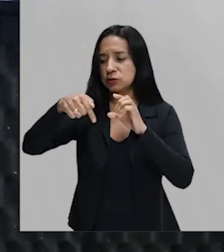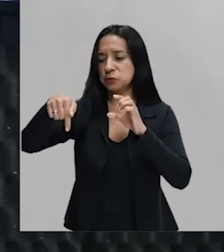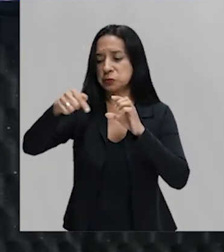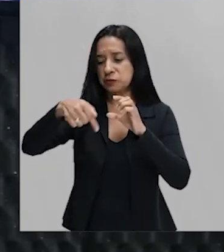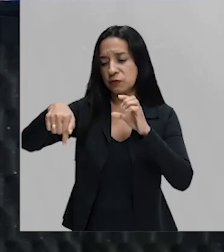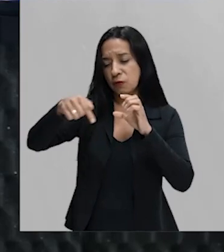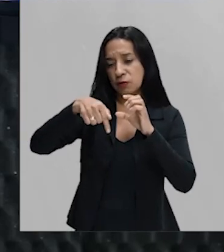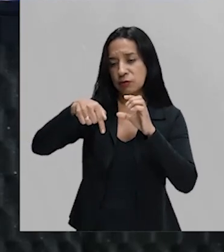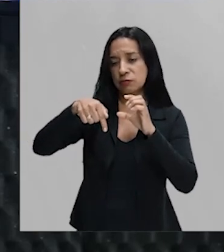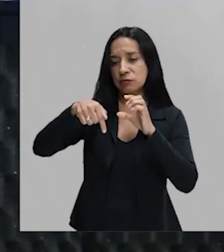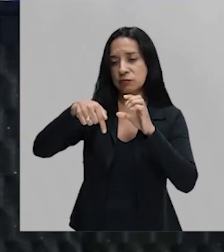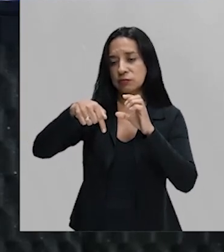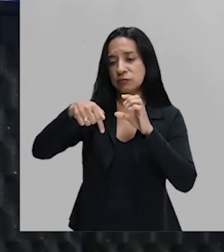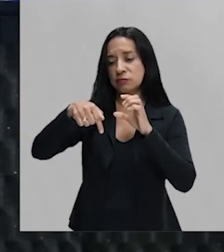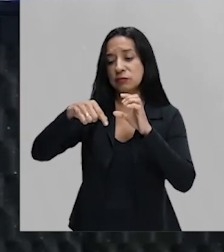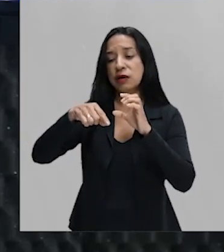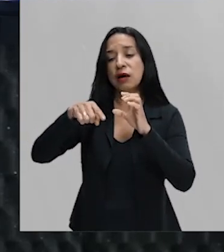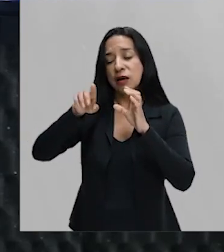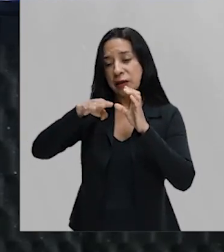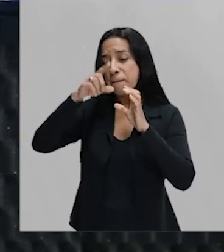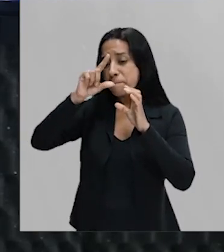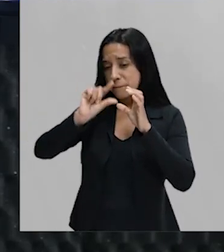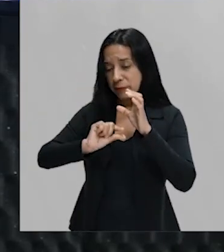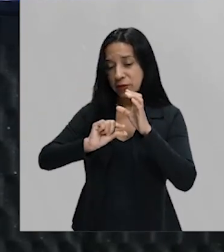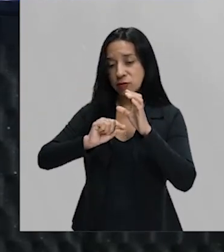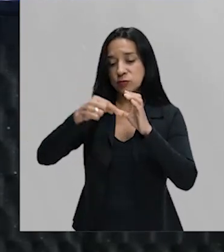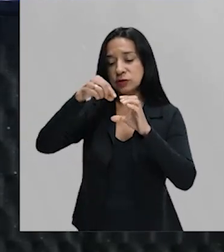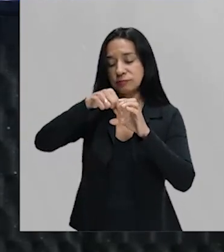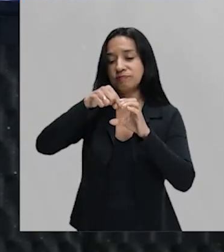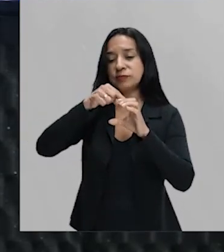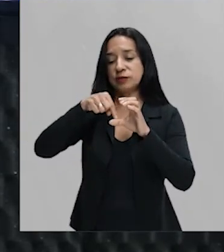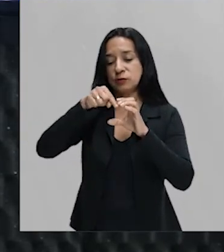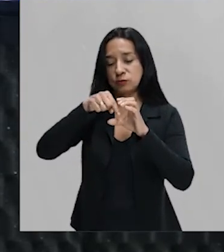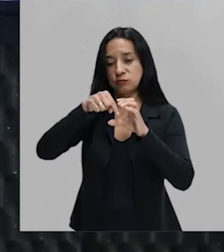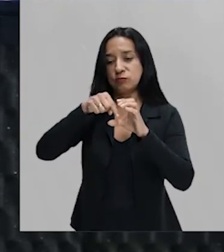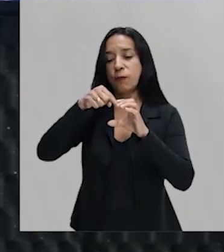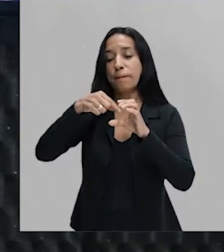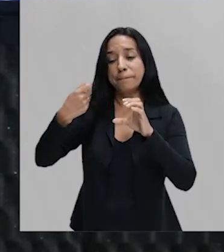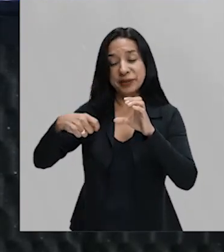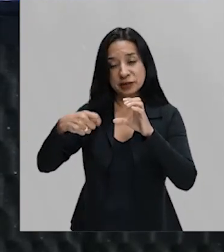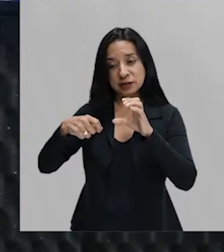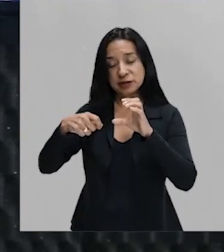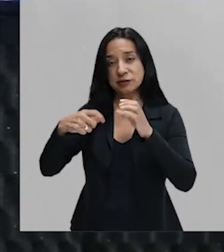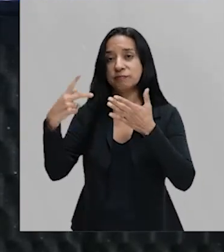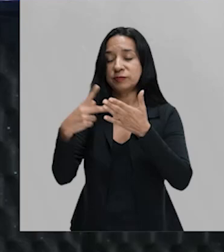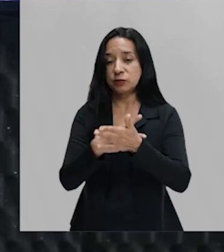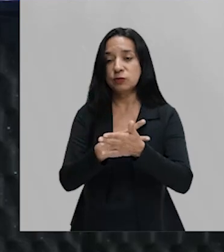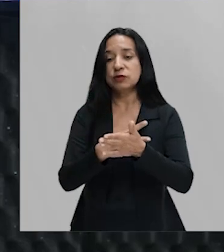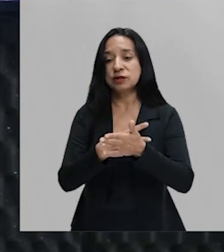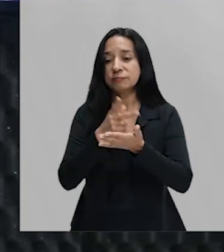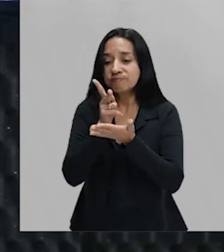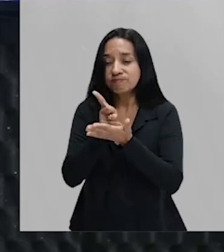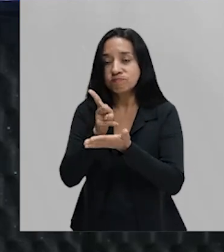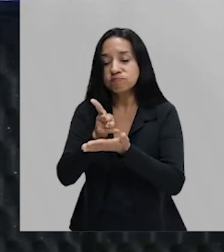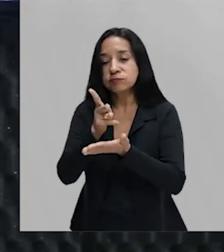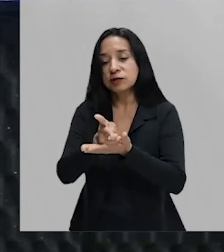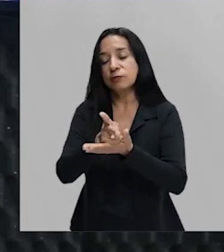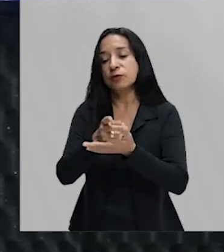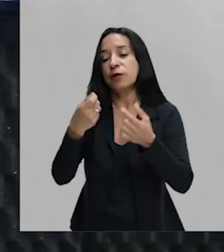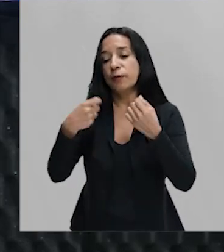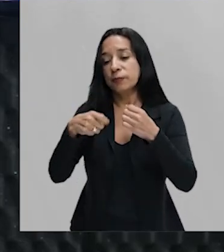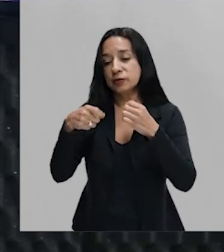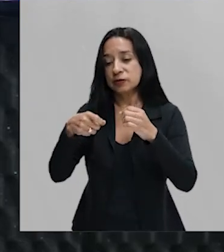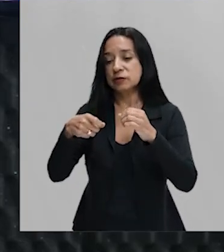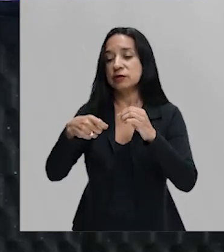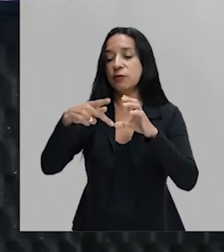menos sódio do lado de dentro. Pois é, a célula precisa que isso aconteça constantemente. Ela precisa que tenha mais